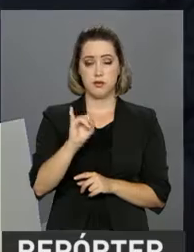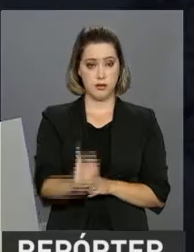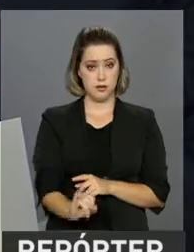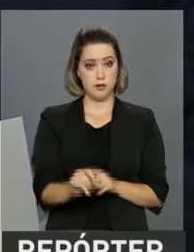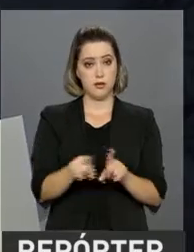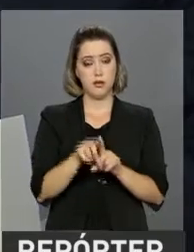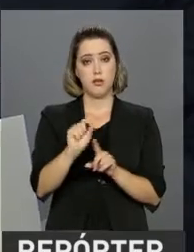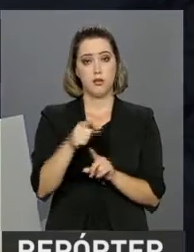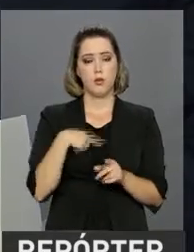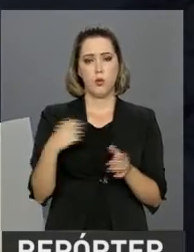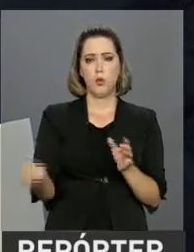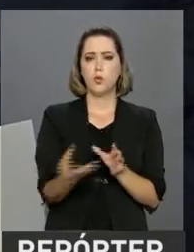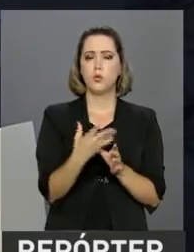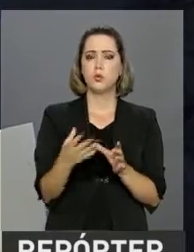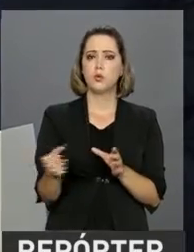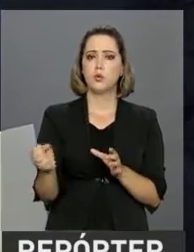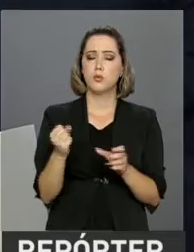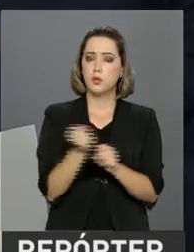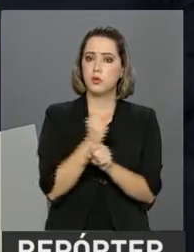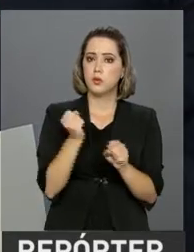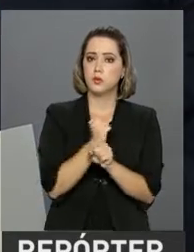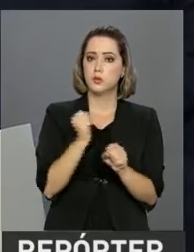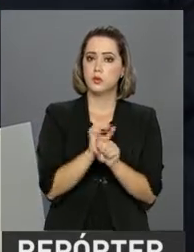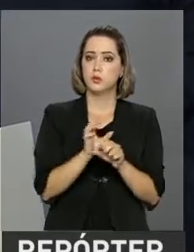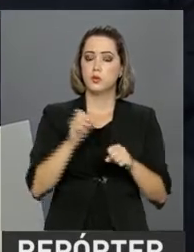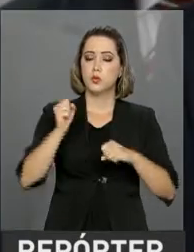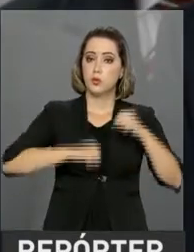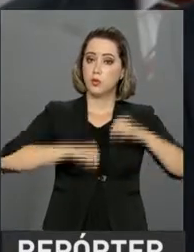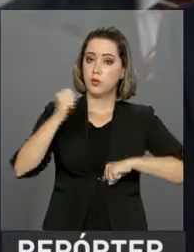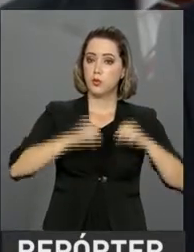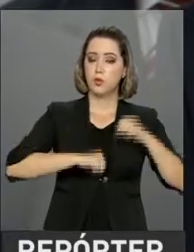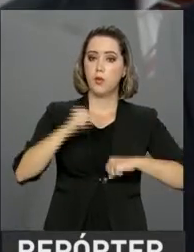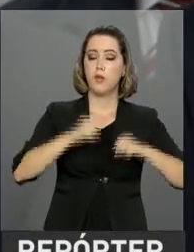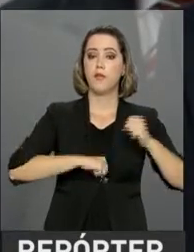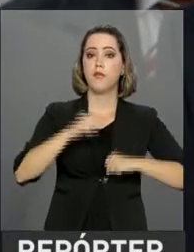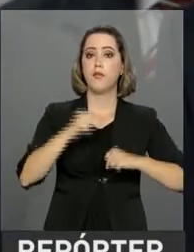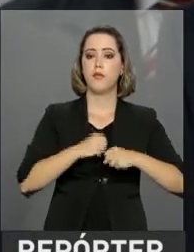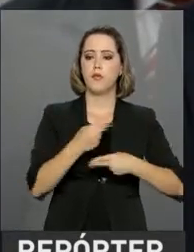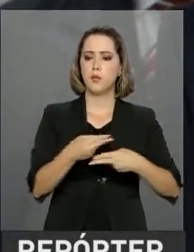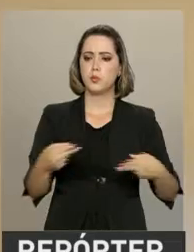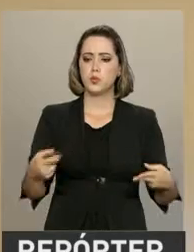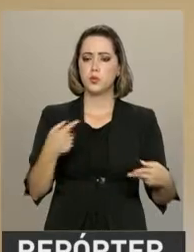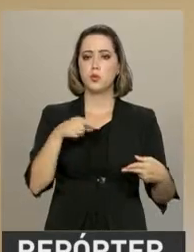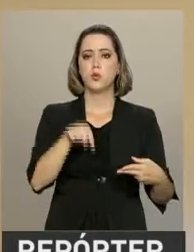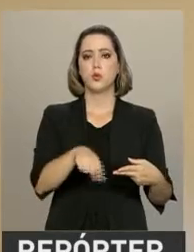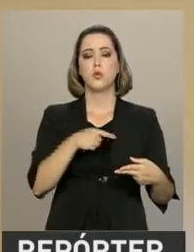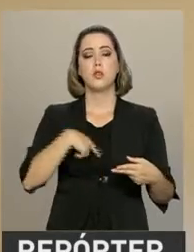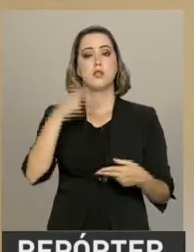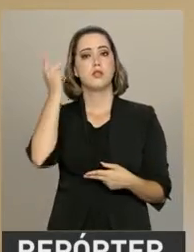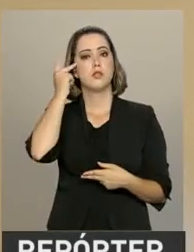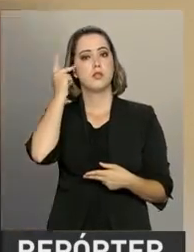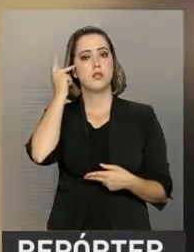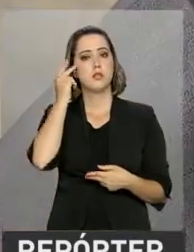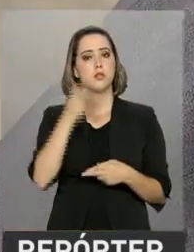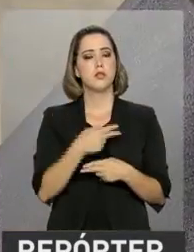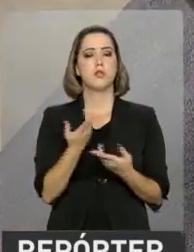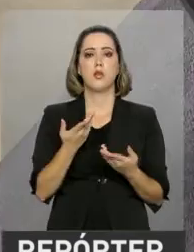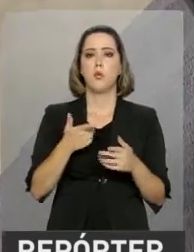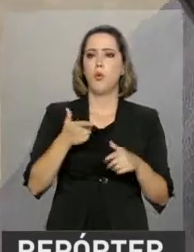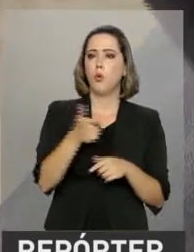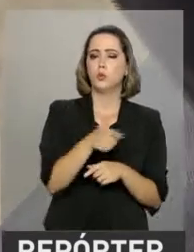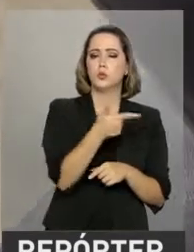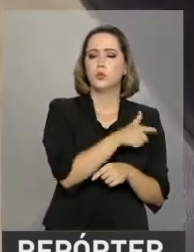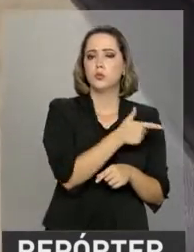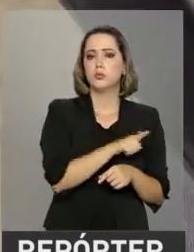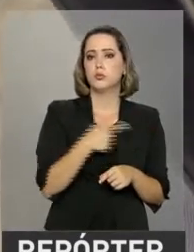de semicondutores na região de campinas em são paulo teve condutores são processadores para celular ou quaisquer outros